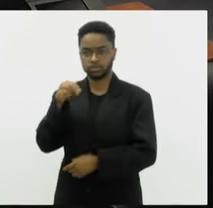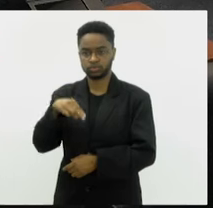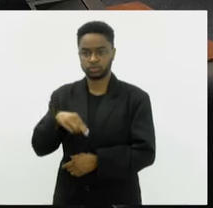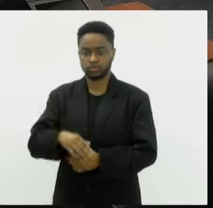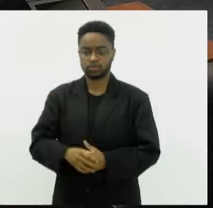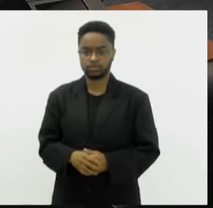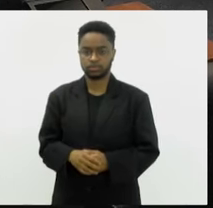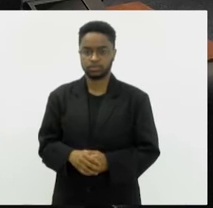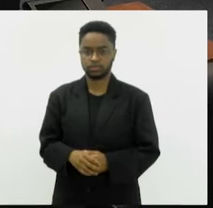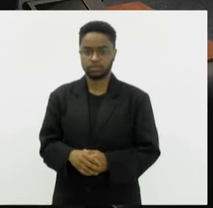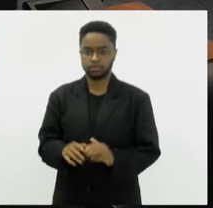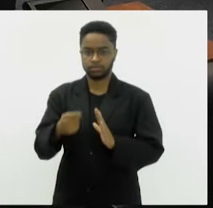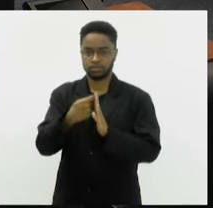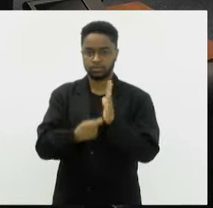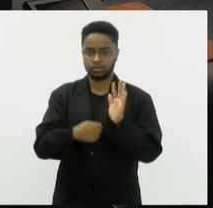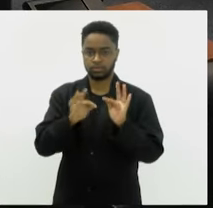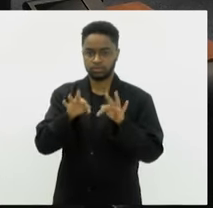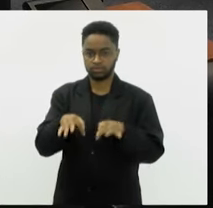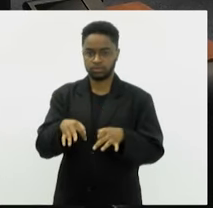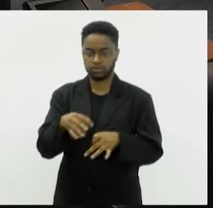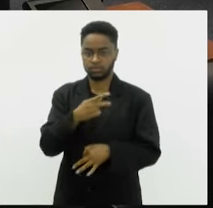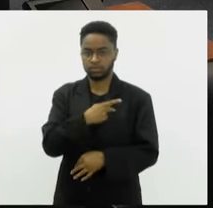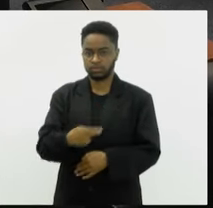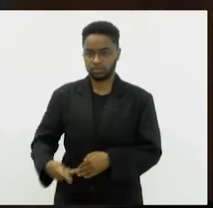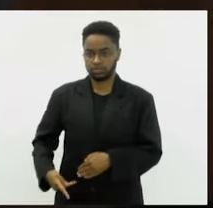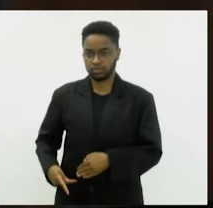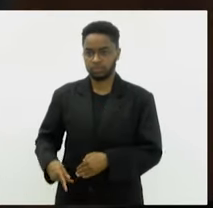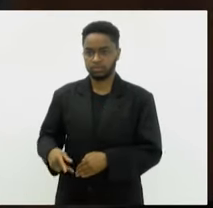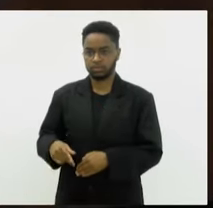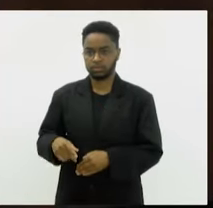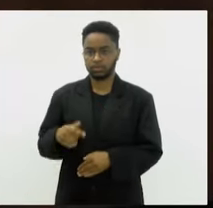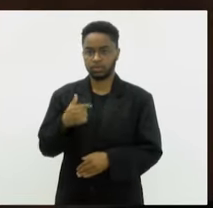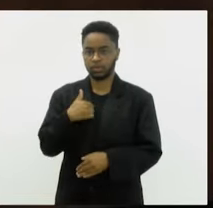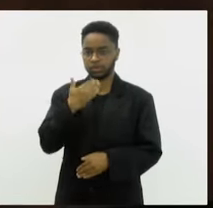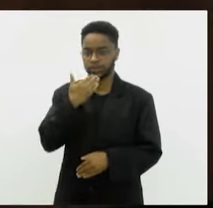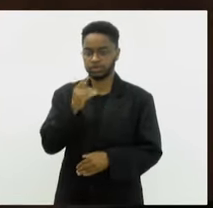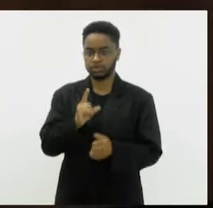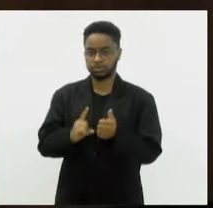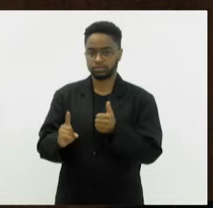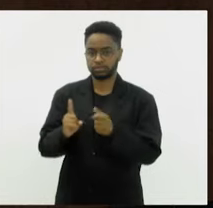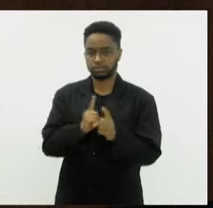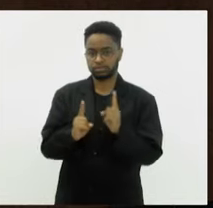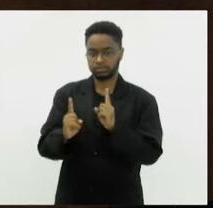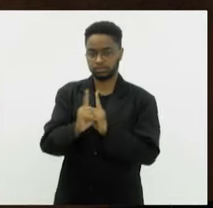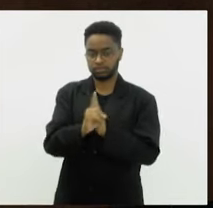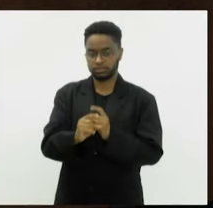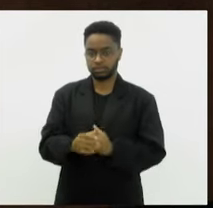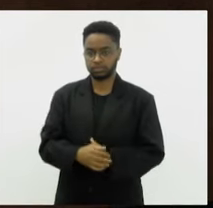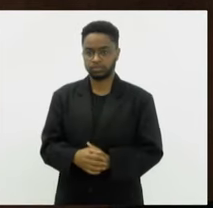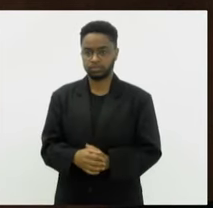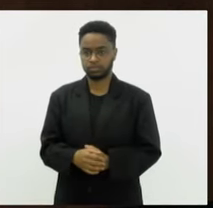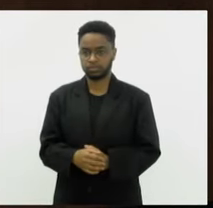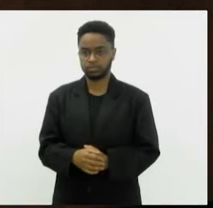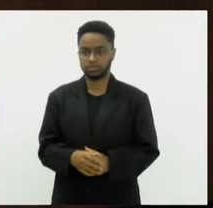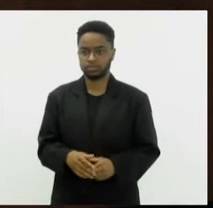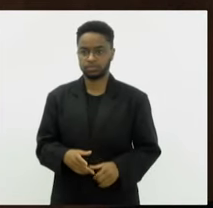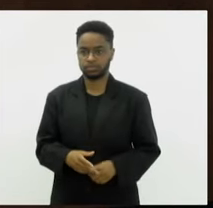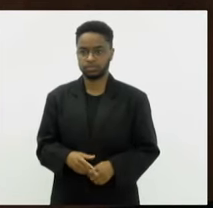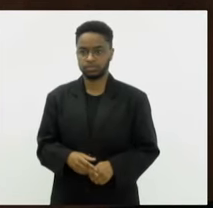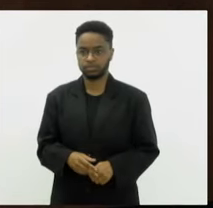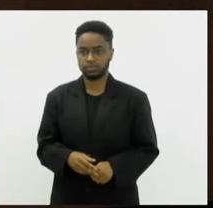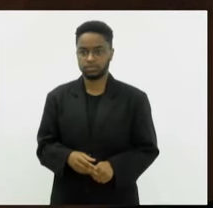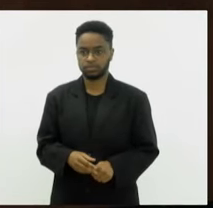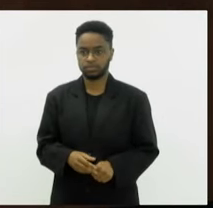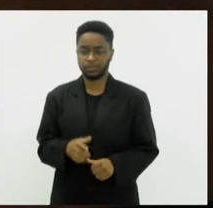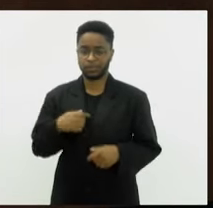Forma final de redação. Senhor presidente, questão de ordem e chamar os trabalhos à ordem, por favor. É que eu estou precisando de